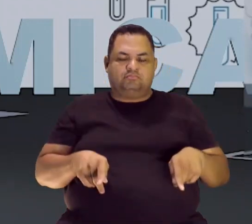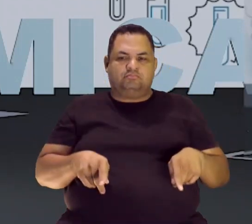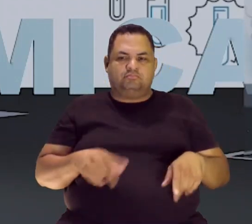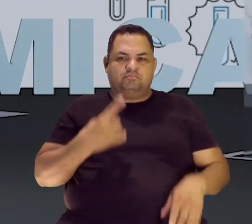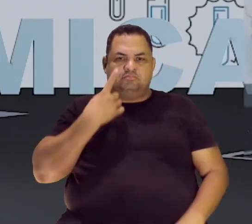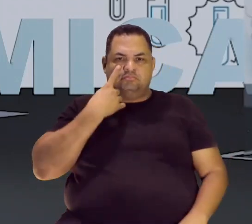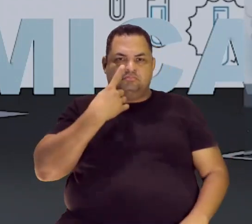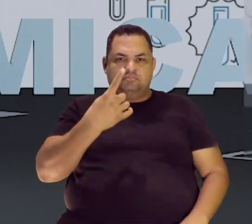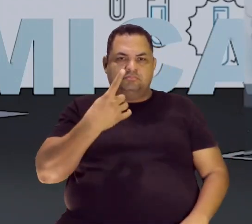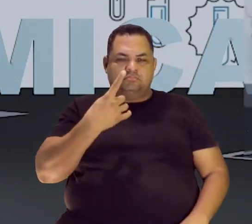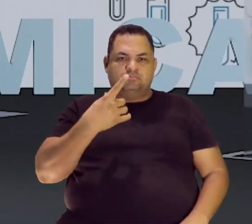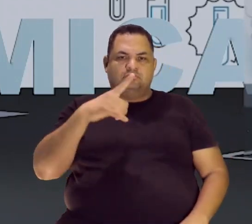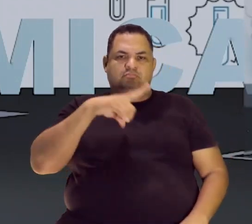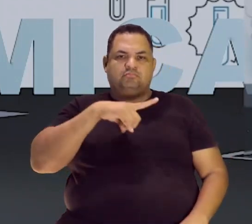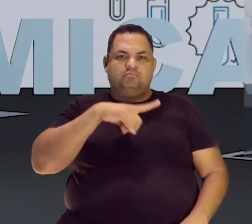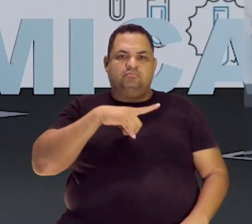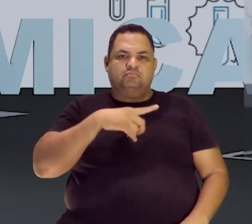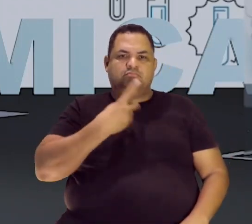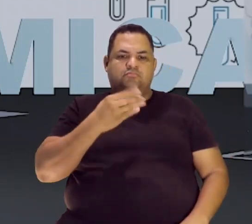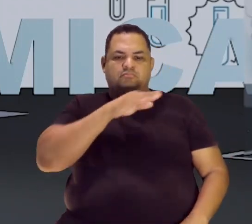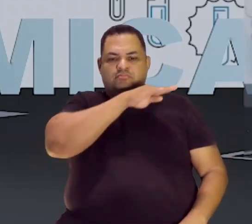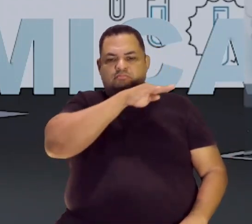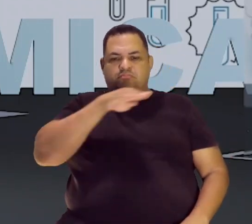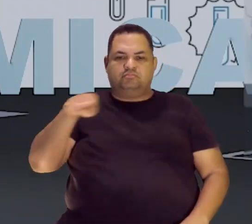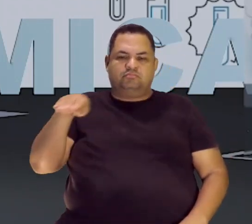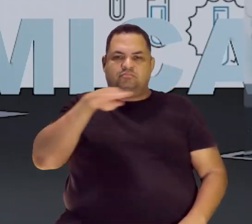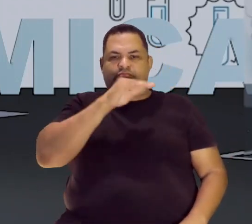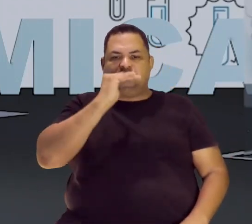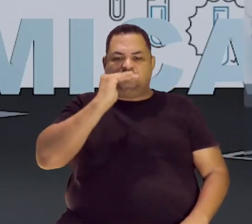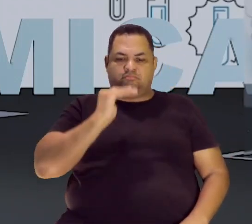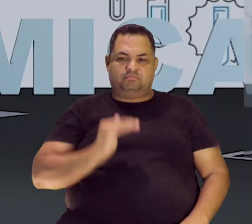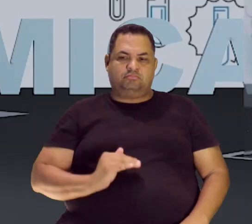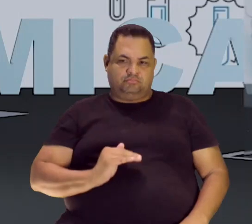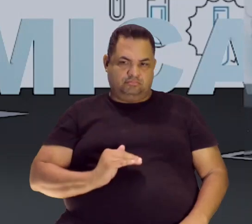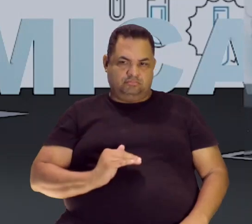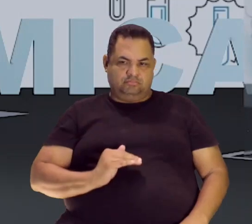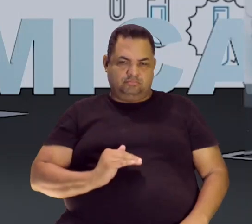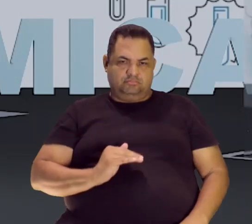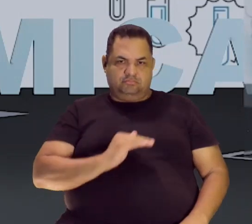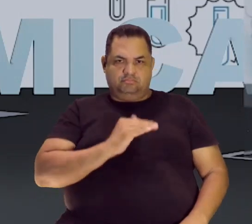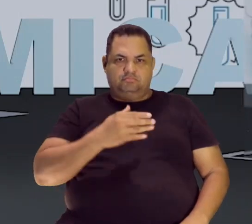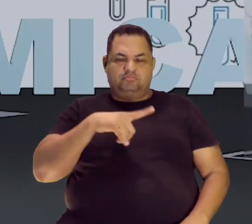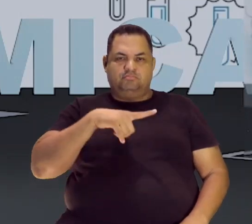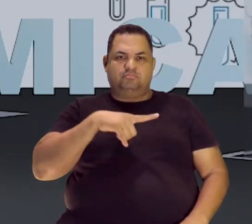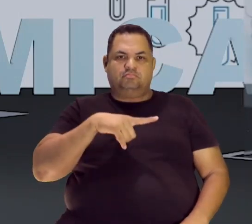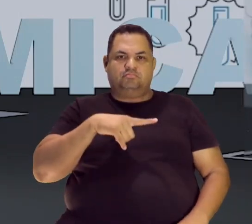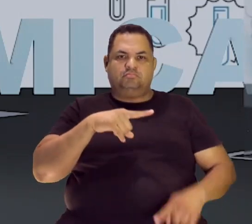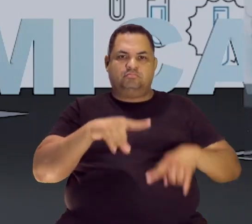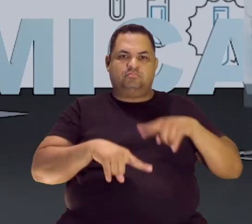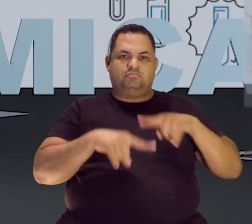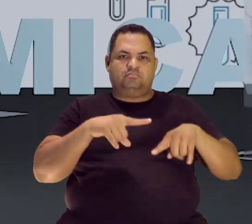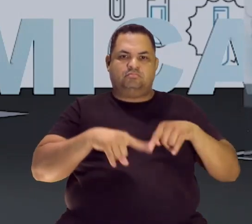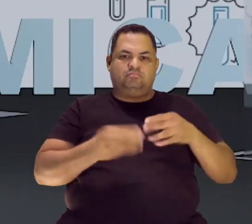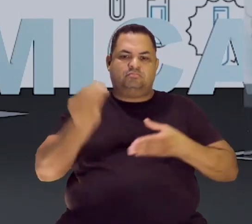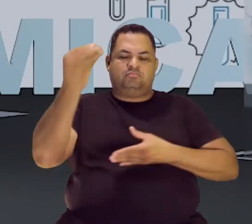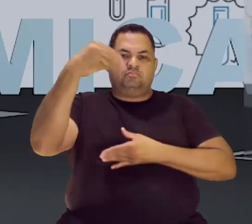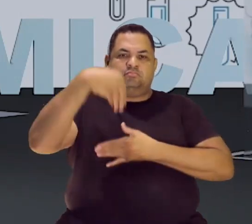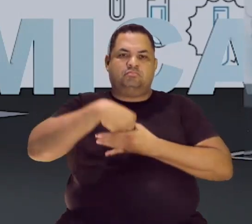que, apesar de existir 2 linhas horizontais à parte da tabela, mas aqueles ali são os elementos